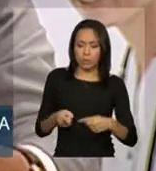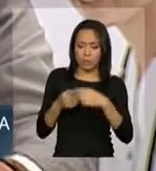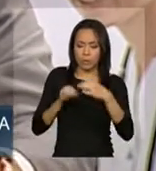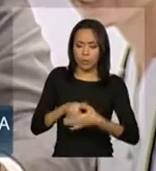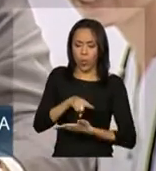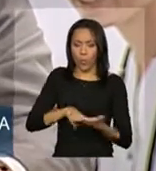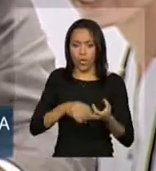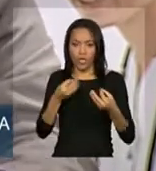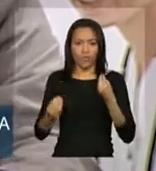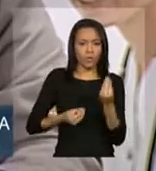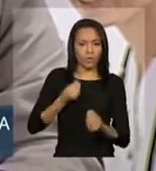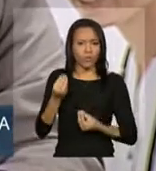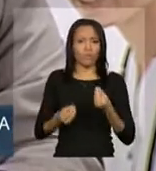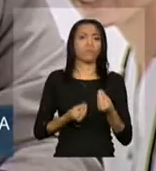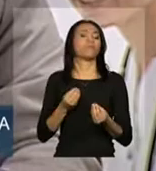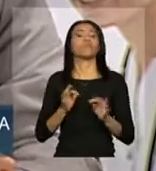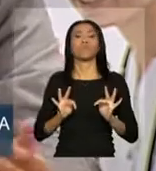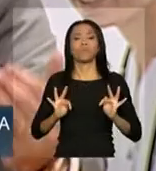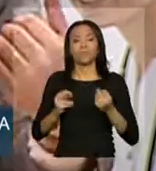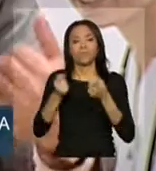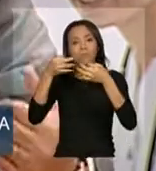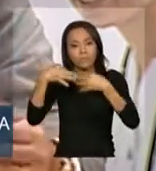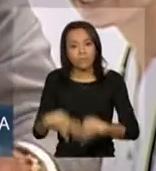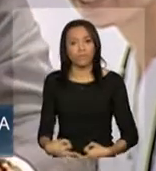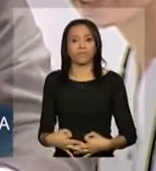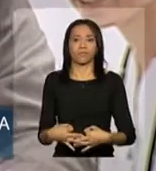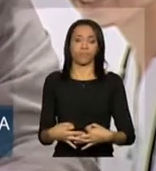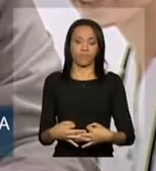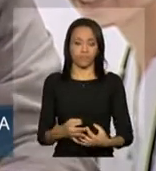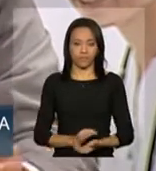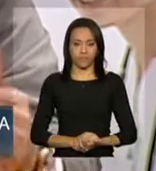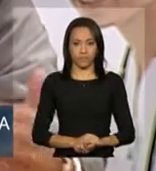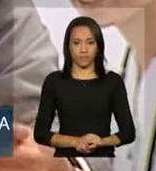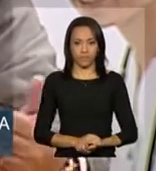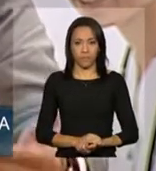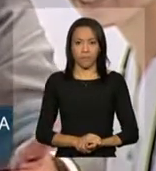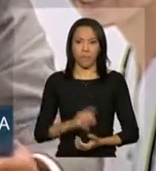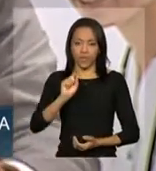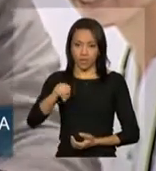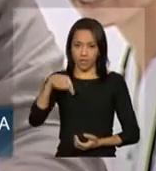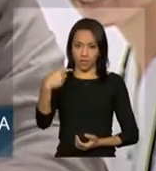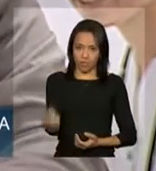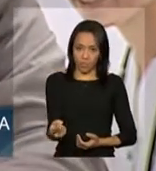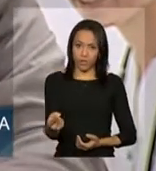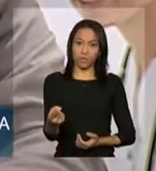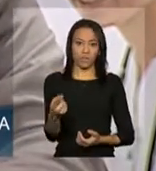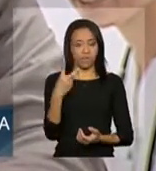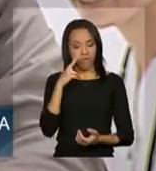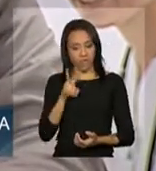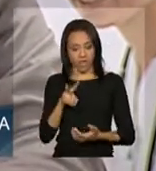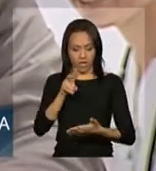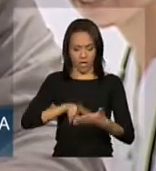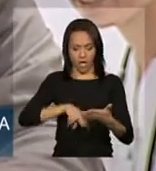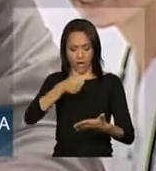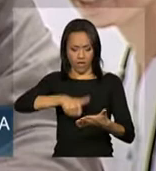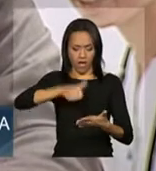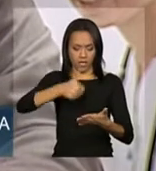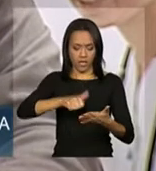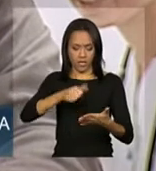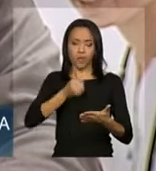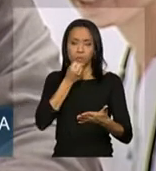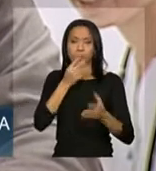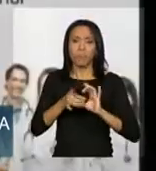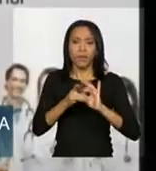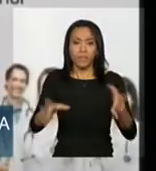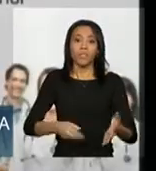documental de acompanha da documentação apresentada já lá no exterior e após isso a emissão do visto e da passagem aérea